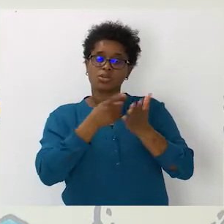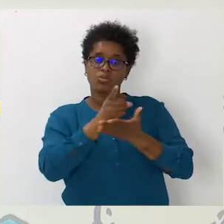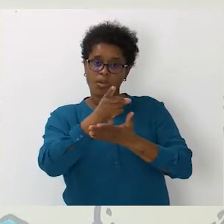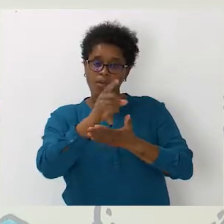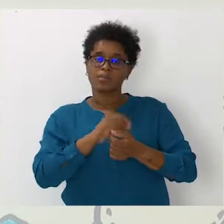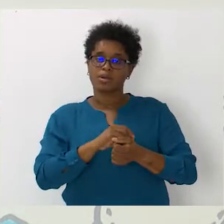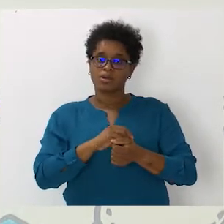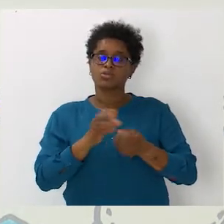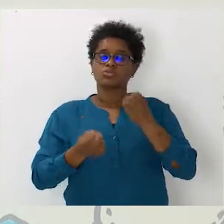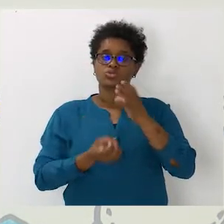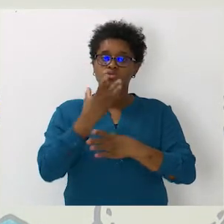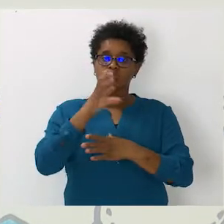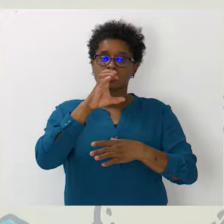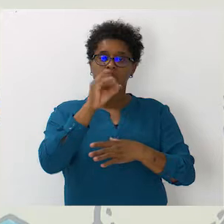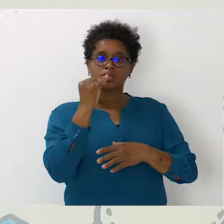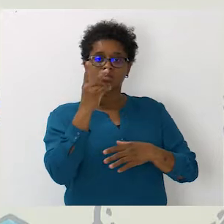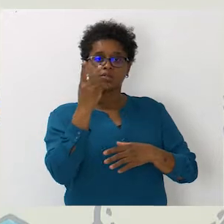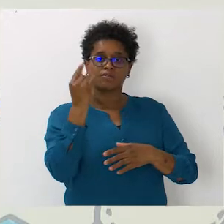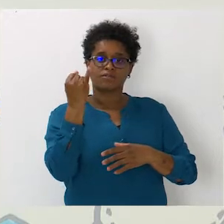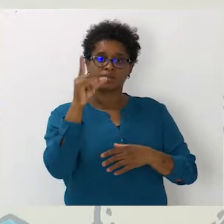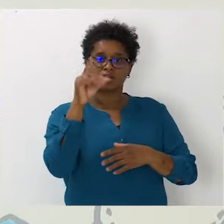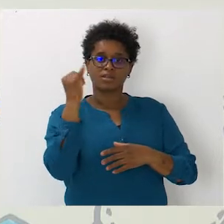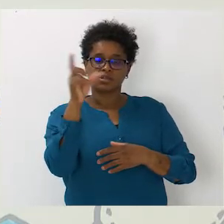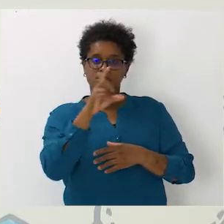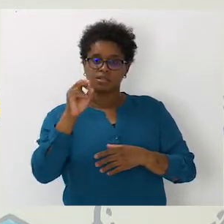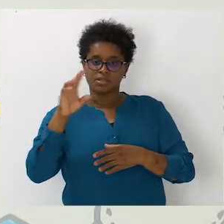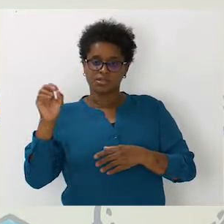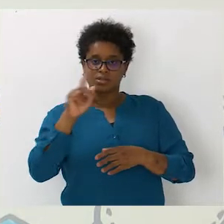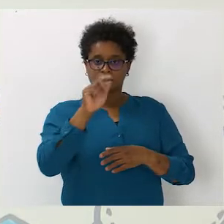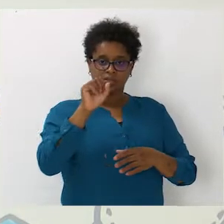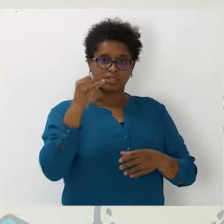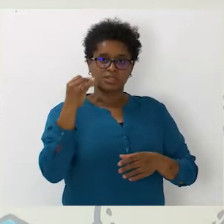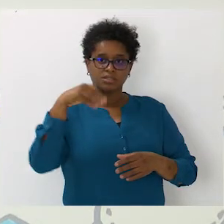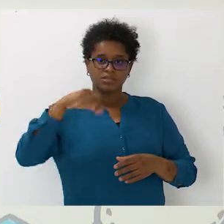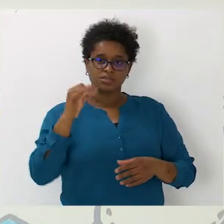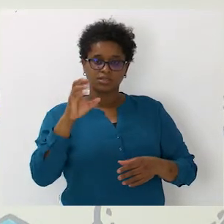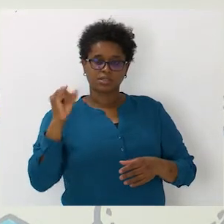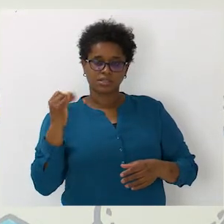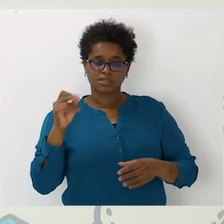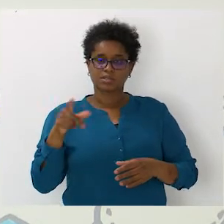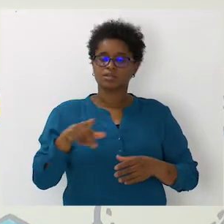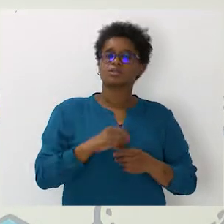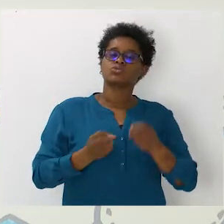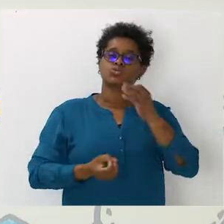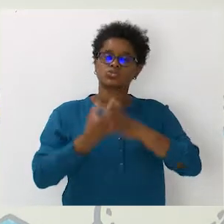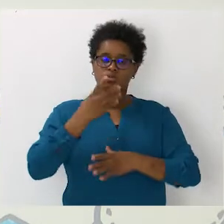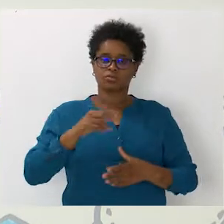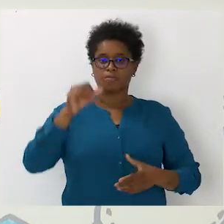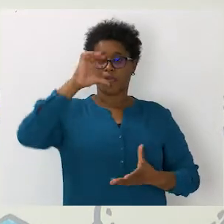mapa, que surge a civilização egípcia. Nesse caso, surgiu no